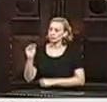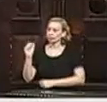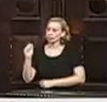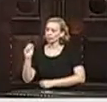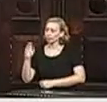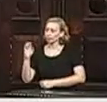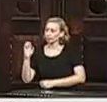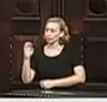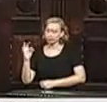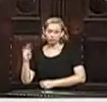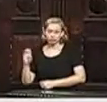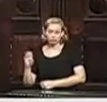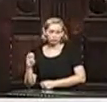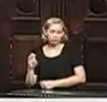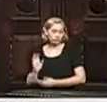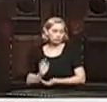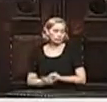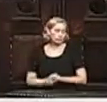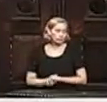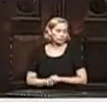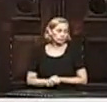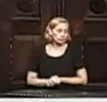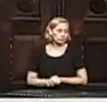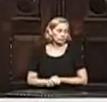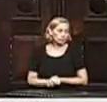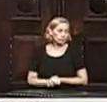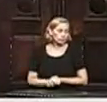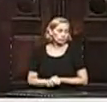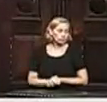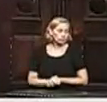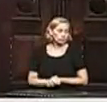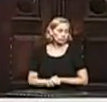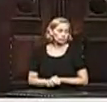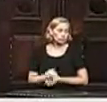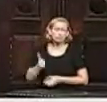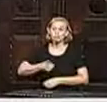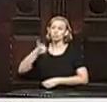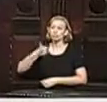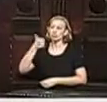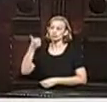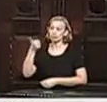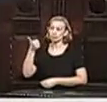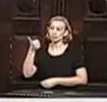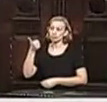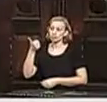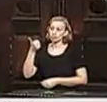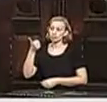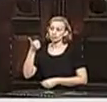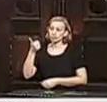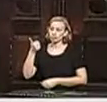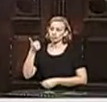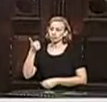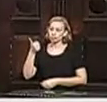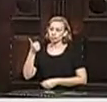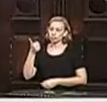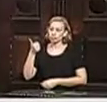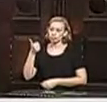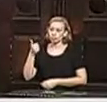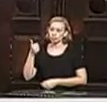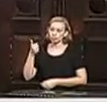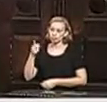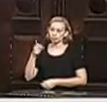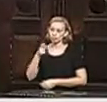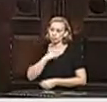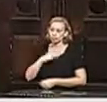sobre uma alternativa para a escolha da presidência da FAETEC. Isso é um bom debate que a gente deve fazer,